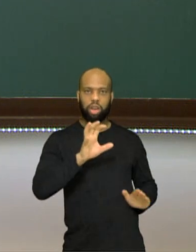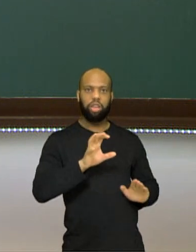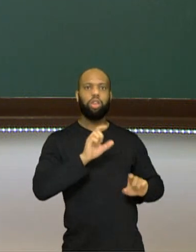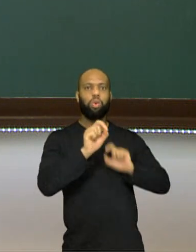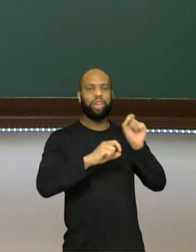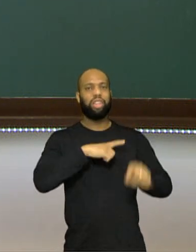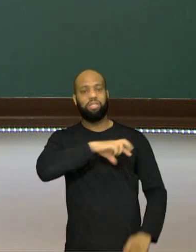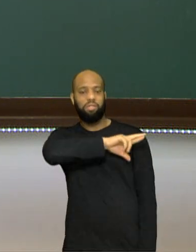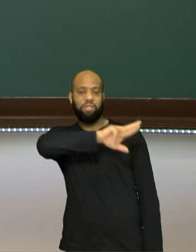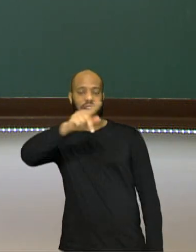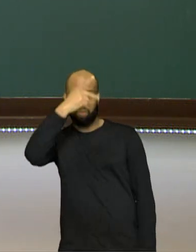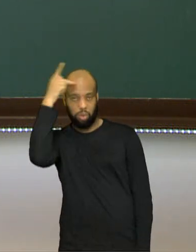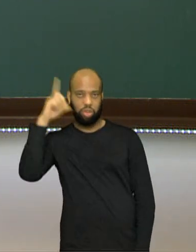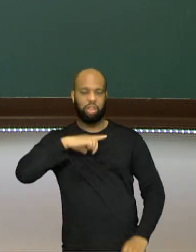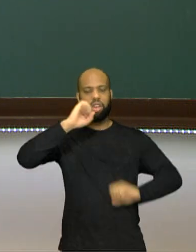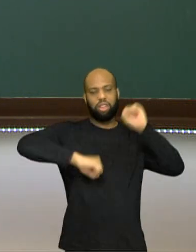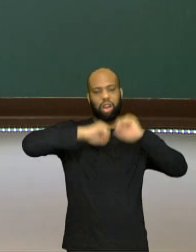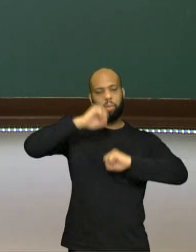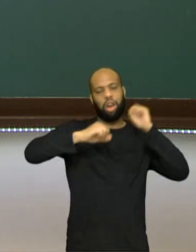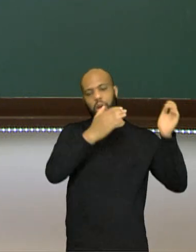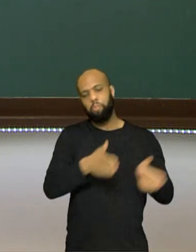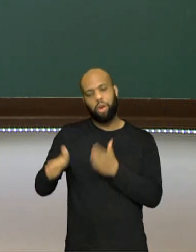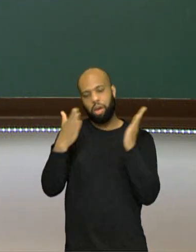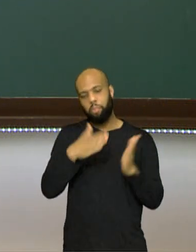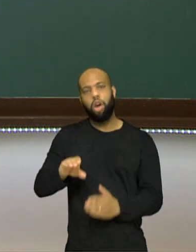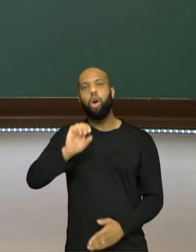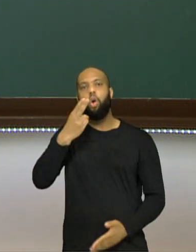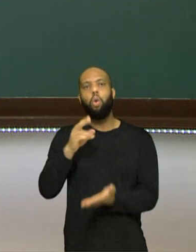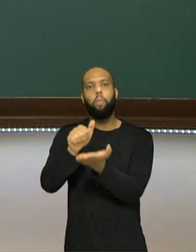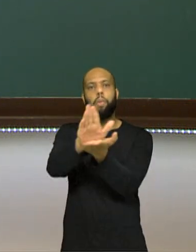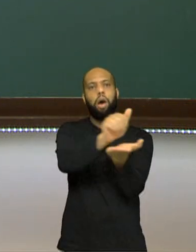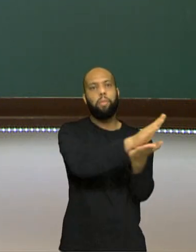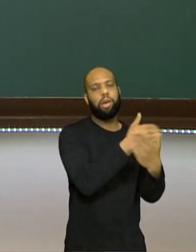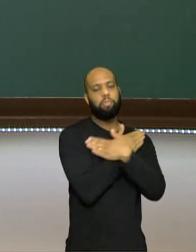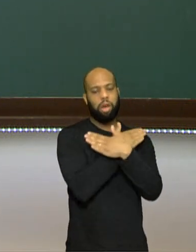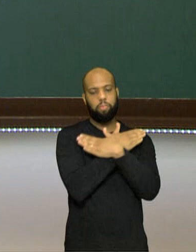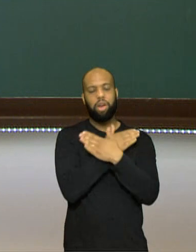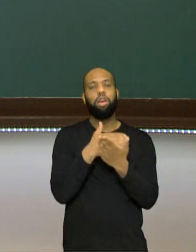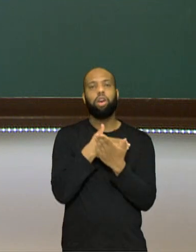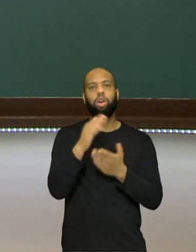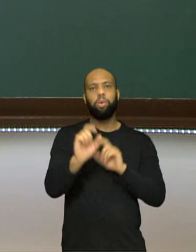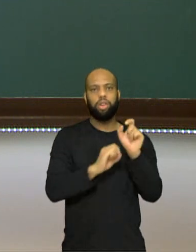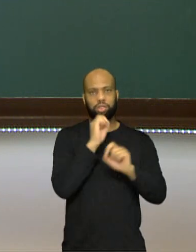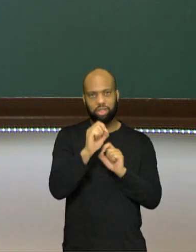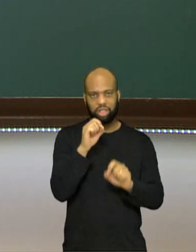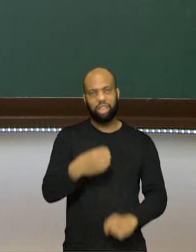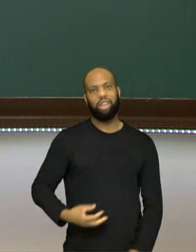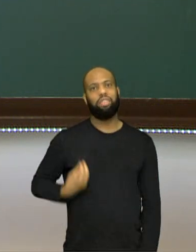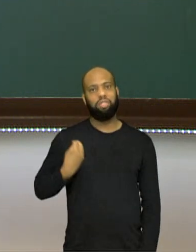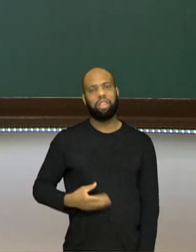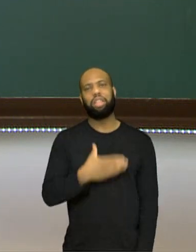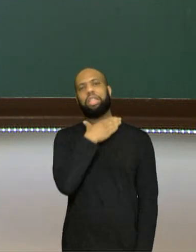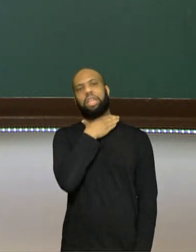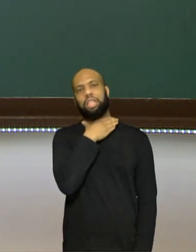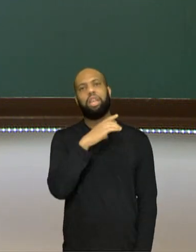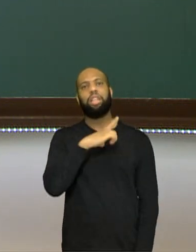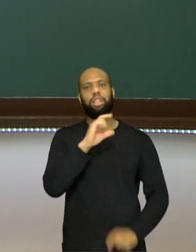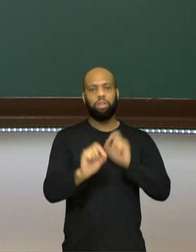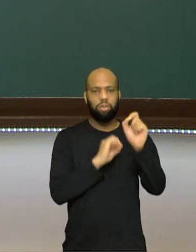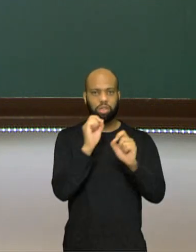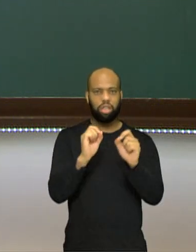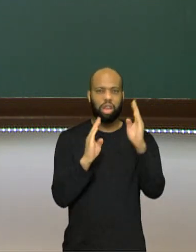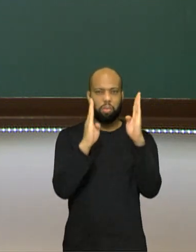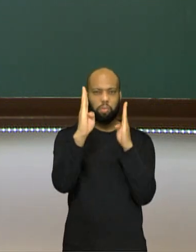para o chão de fábrica ou ficaram desempregados e começam a viver um verdadeiro momento de crise. Ao longo de todos os